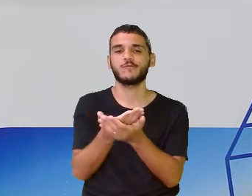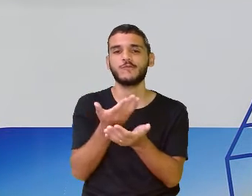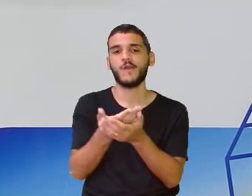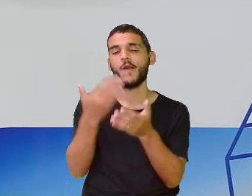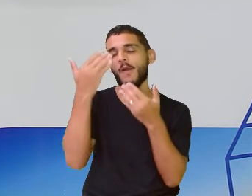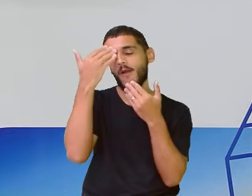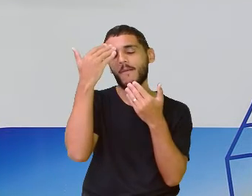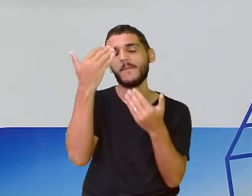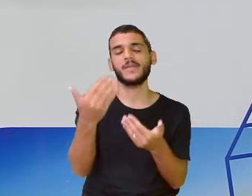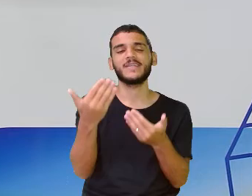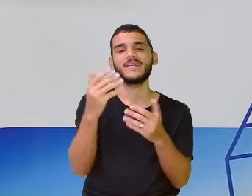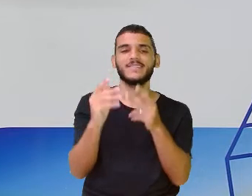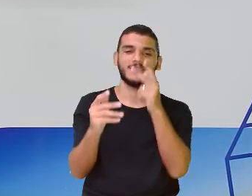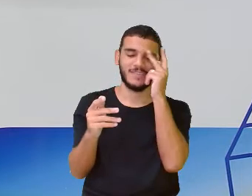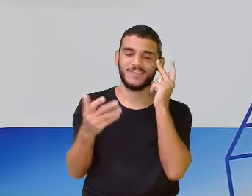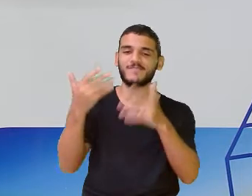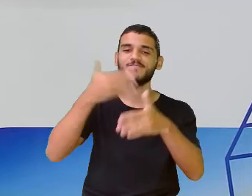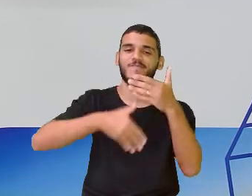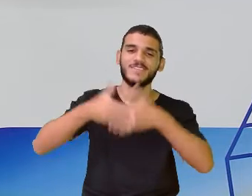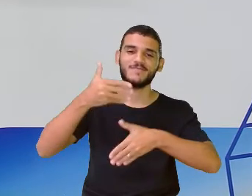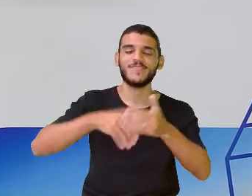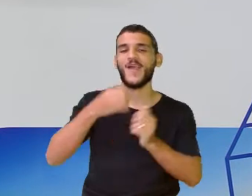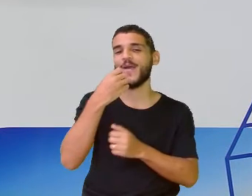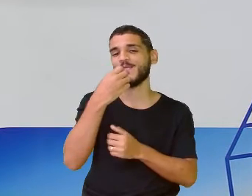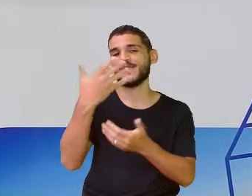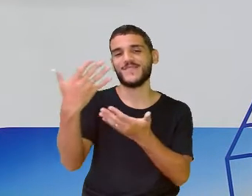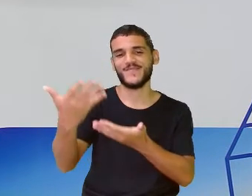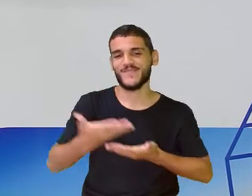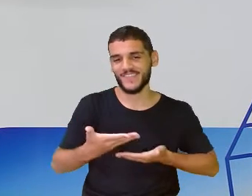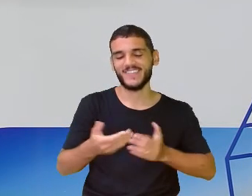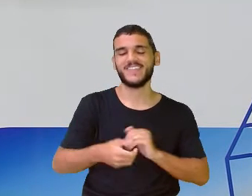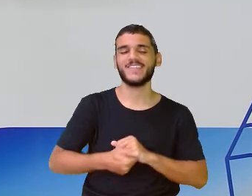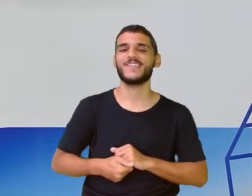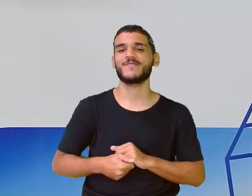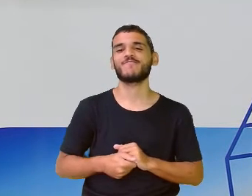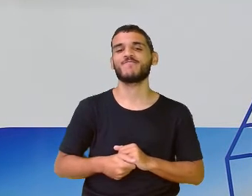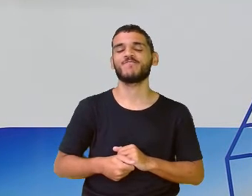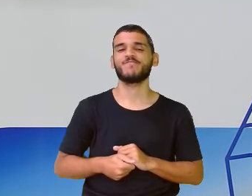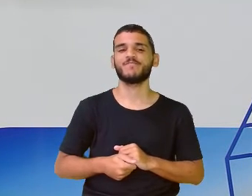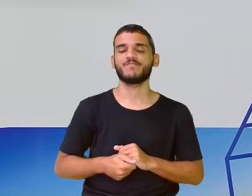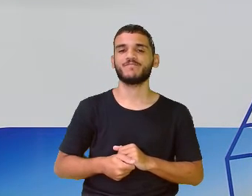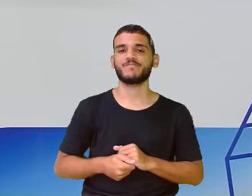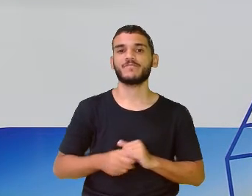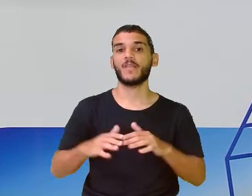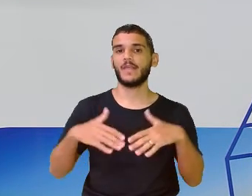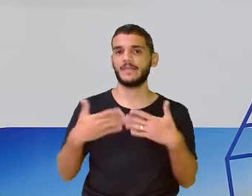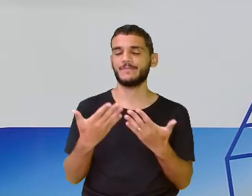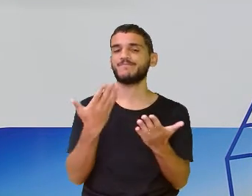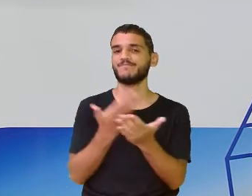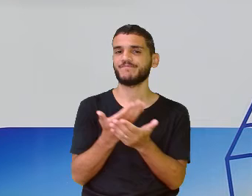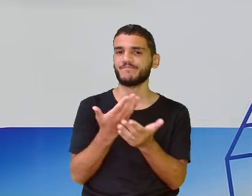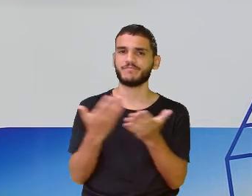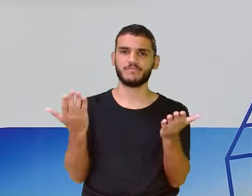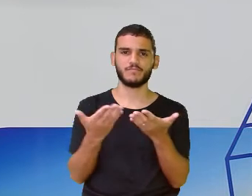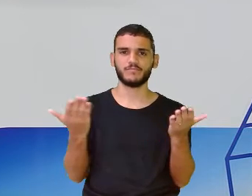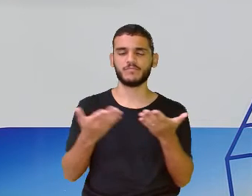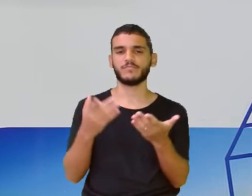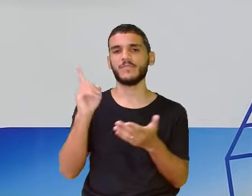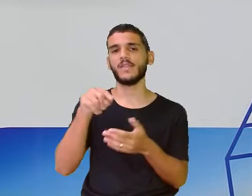obrigada, Clisman, pela sua participação. Você é muito bem-vindo aqui e vamos prosseguir. A nossa aula de hoje é